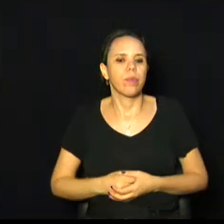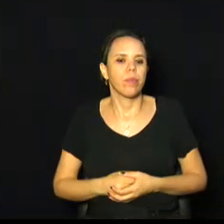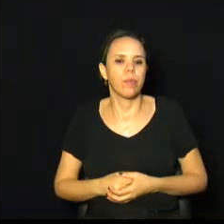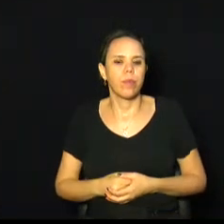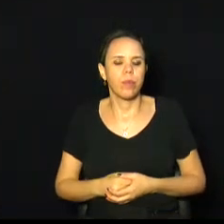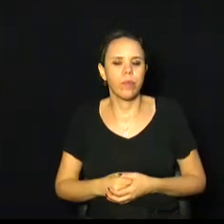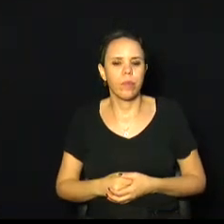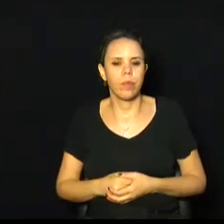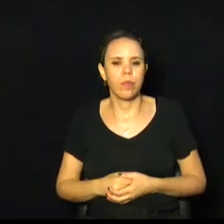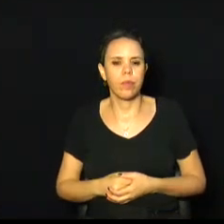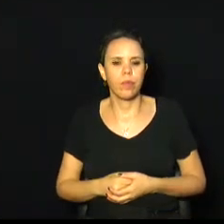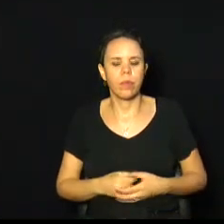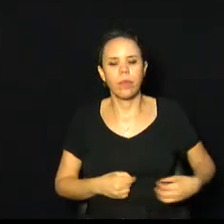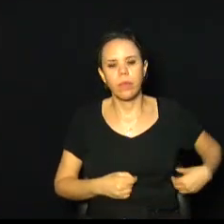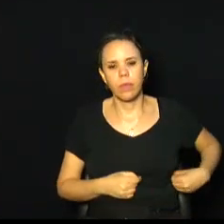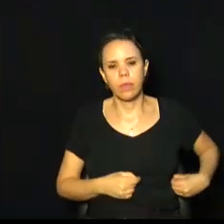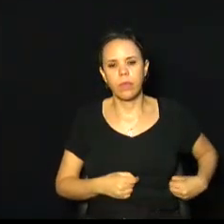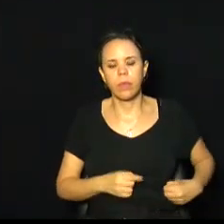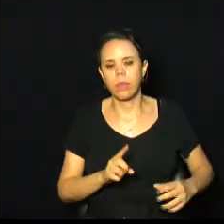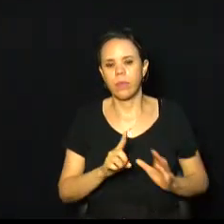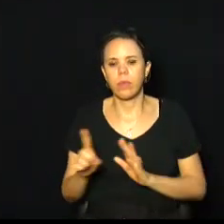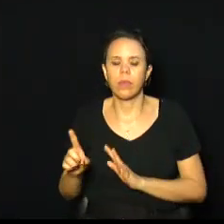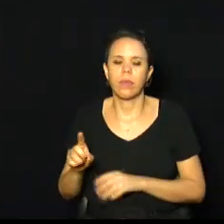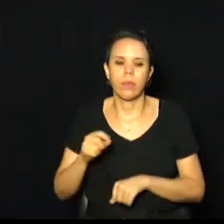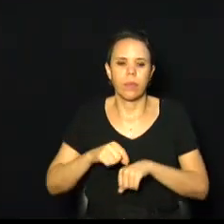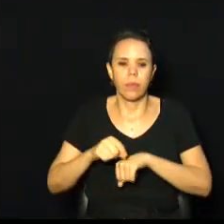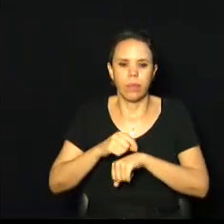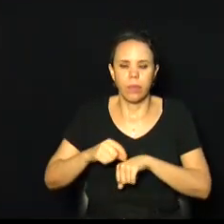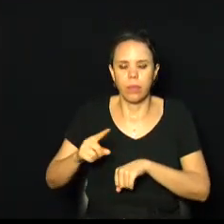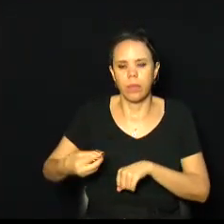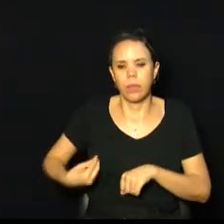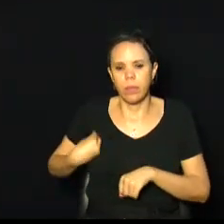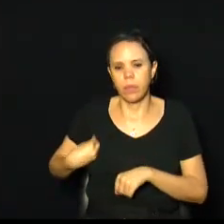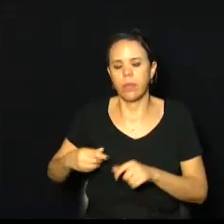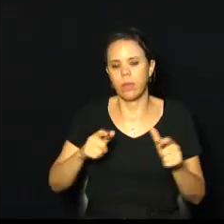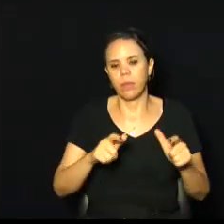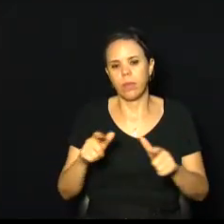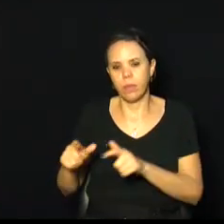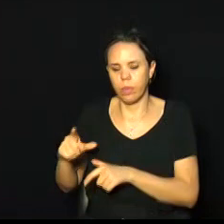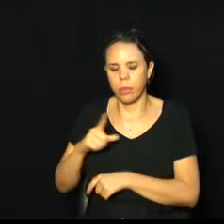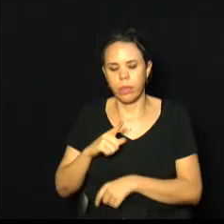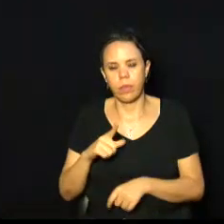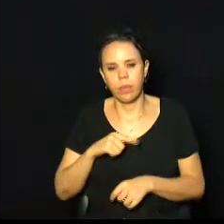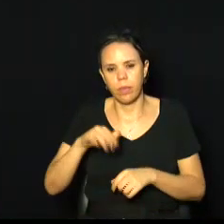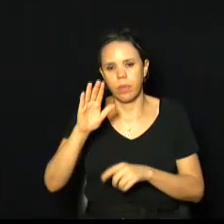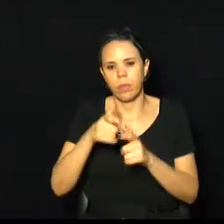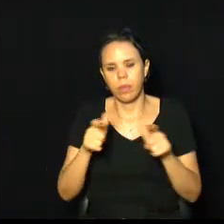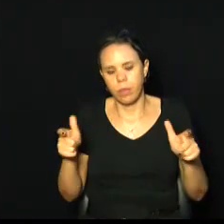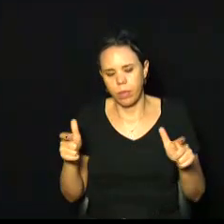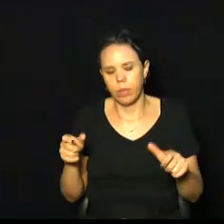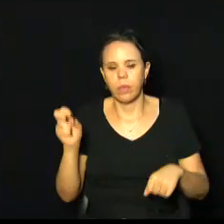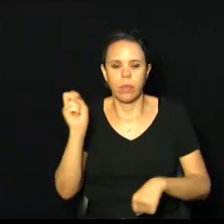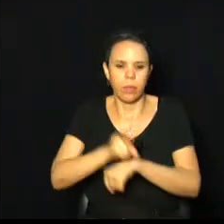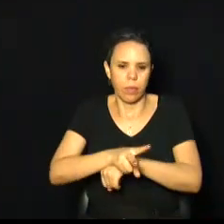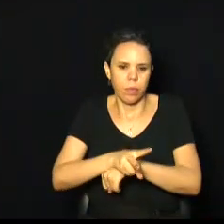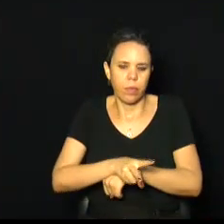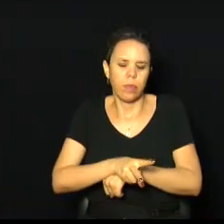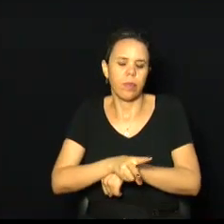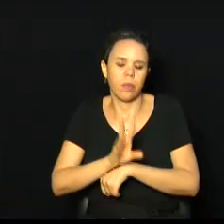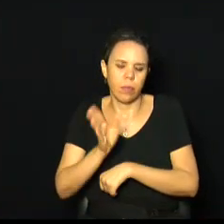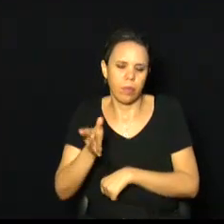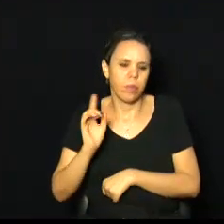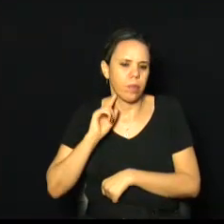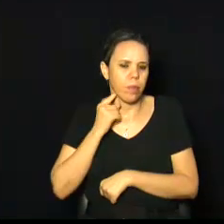E mais para o lado direito, Atibaia, que são as regiões onde há maior grau de contaminação já